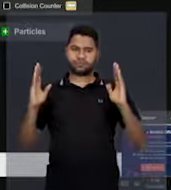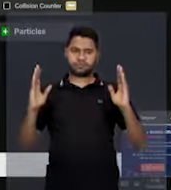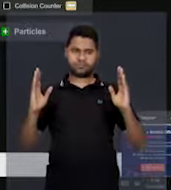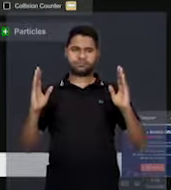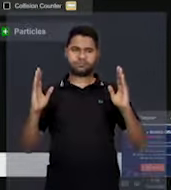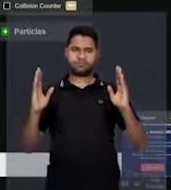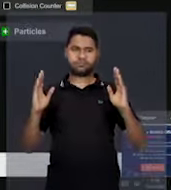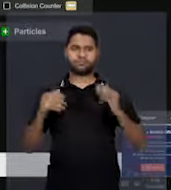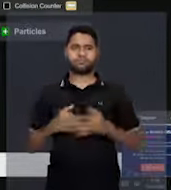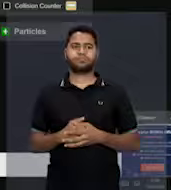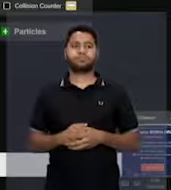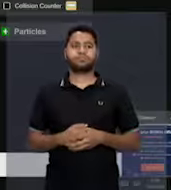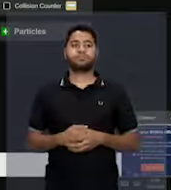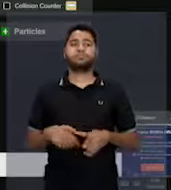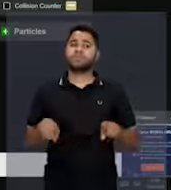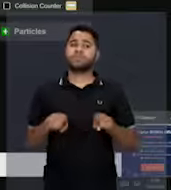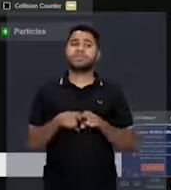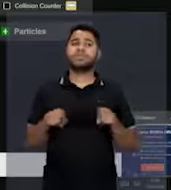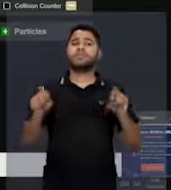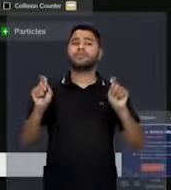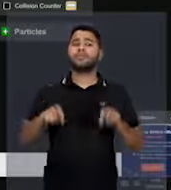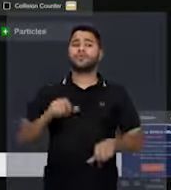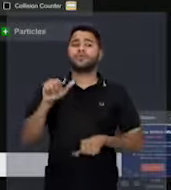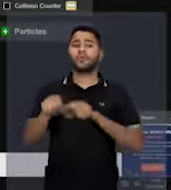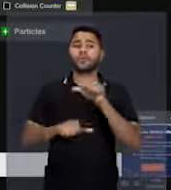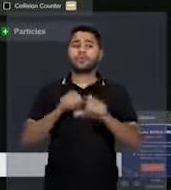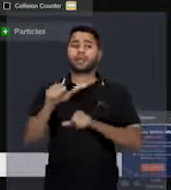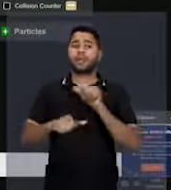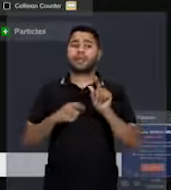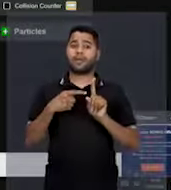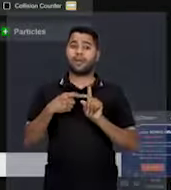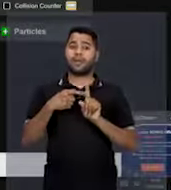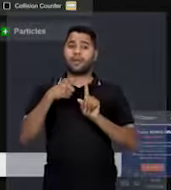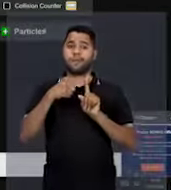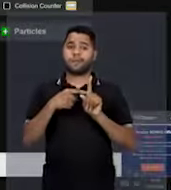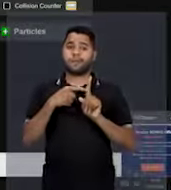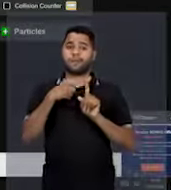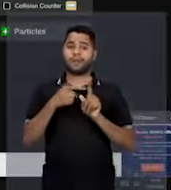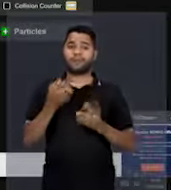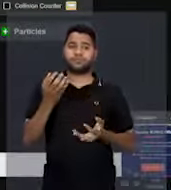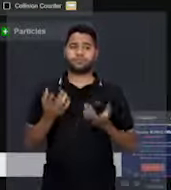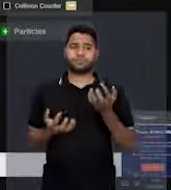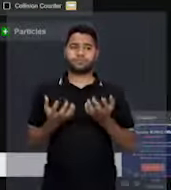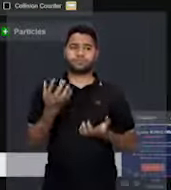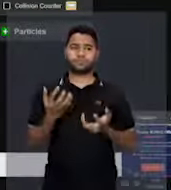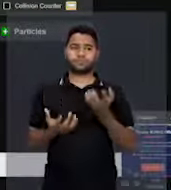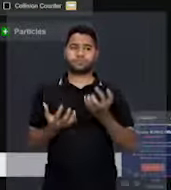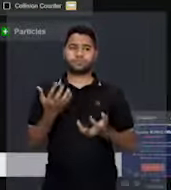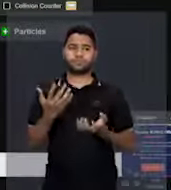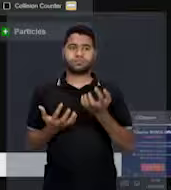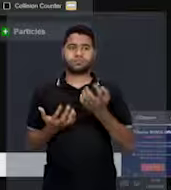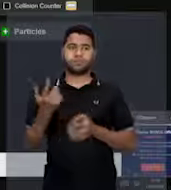menos original, eu também posso alterar a minha temperatura. Se eu aqueço, vamos